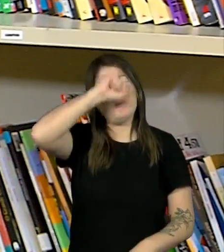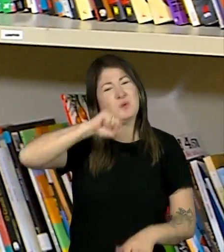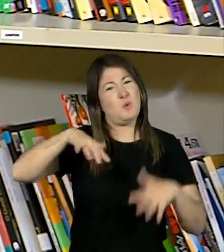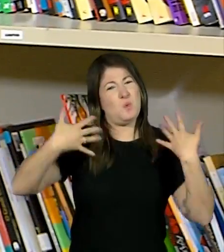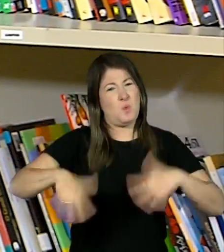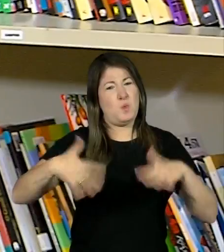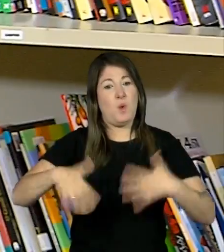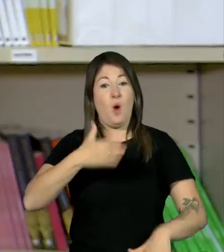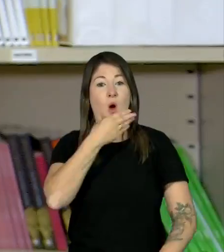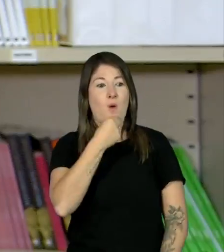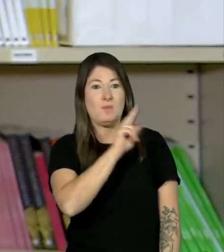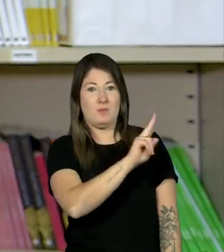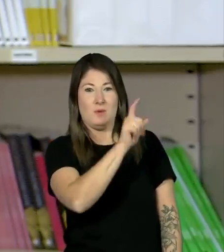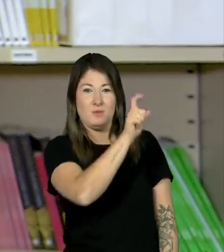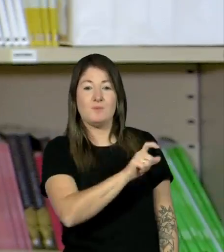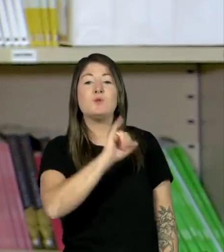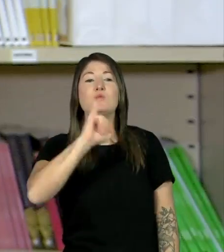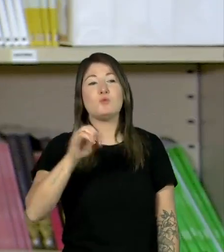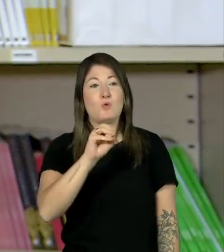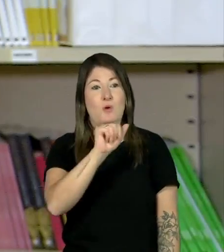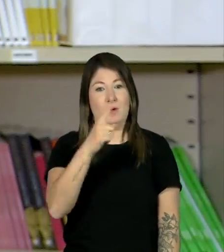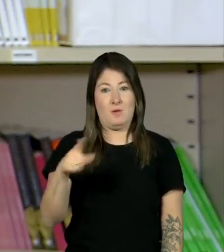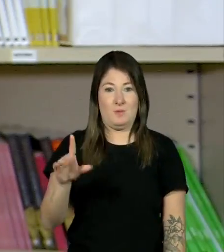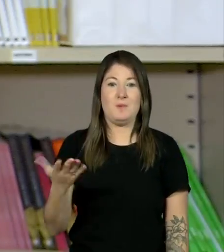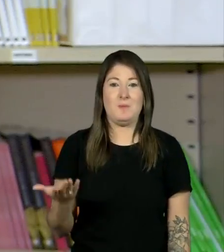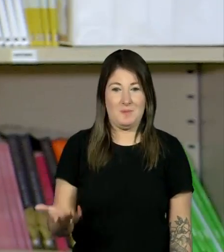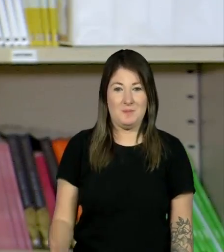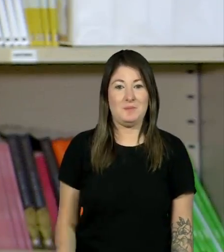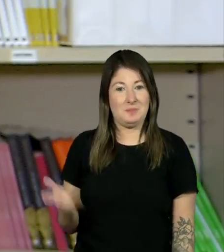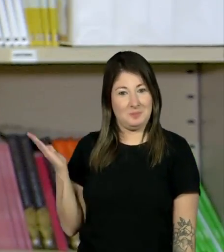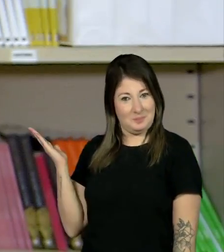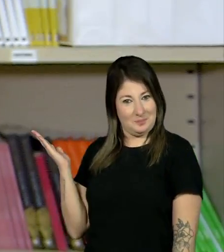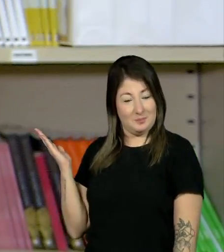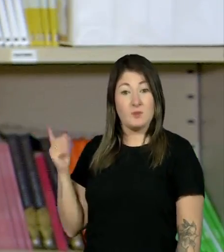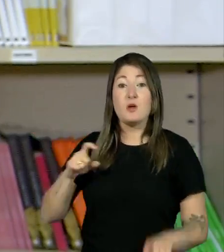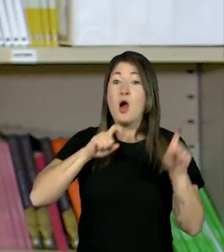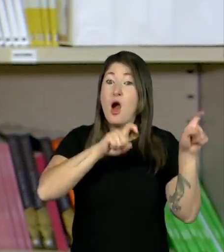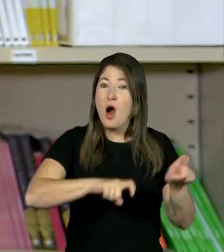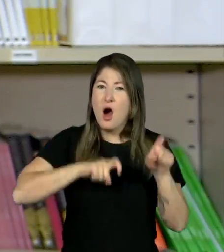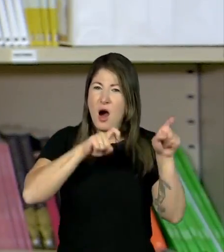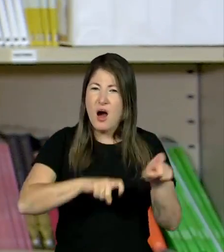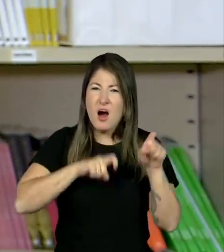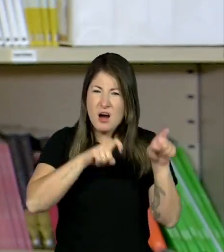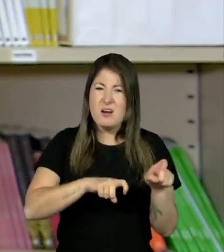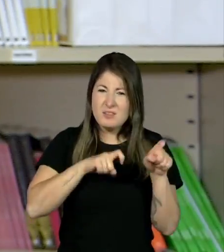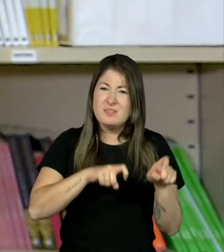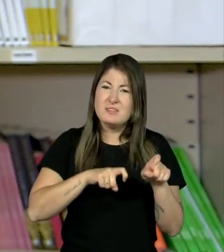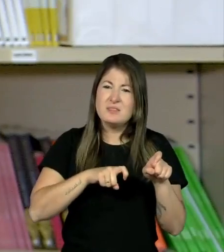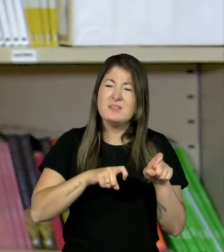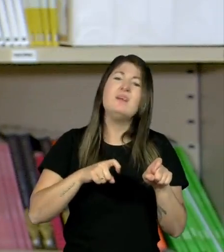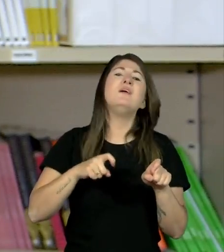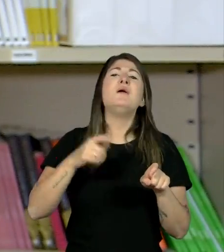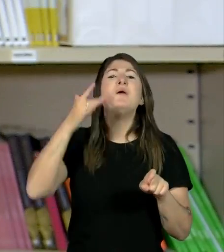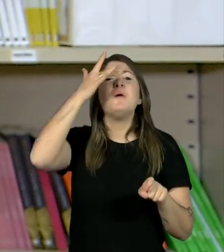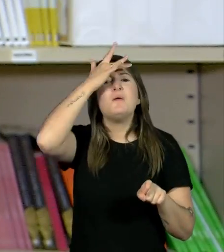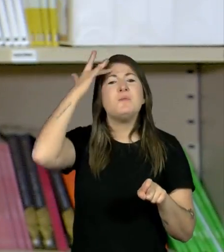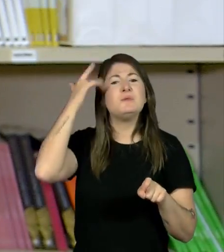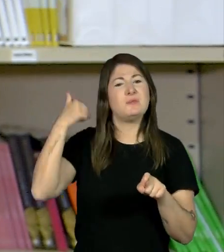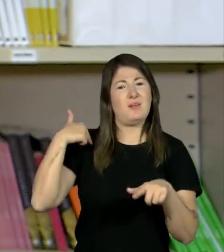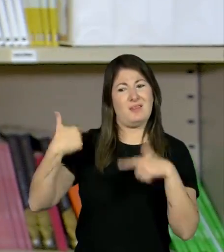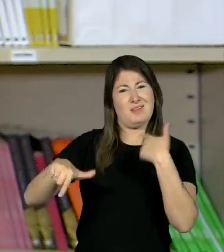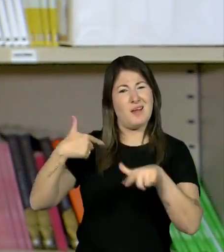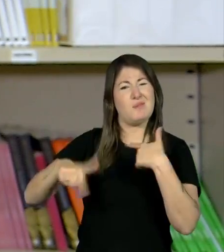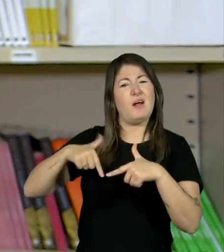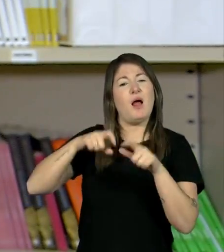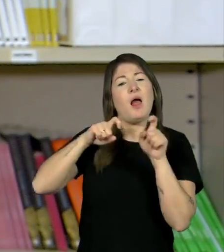do Patativa do Assaré. E na roça, trabalhando com os filhos, ele ficava gungunzando, que a gente fala